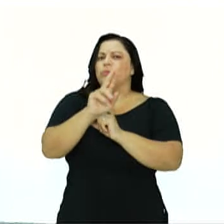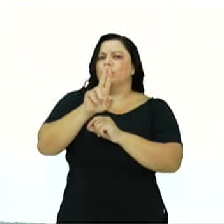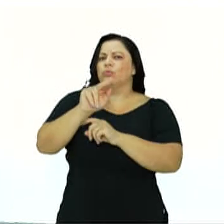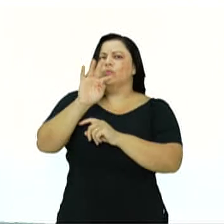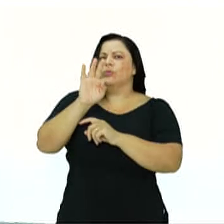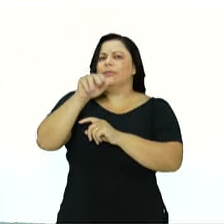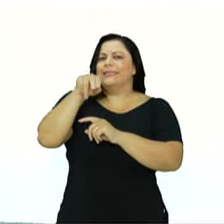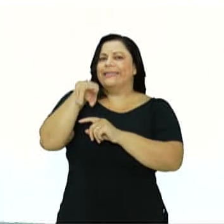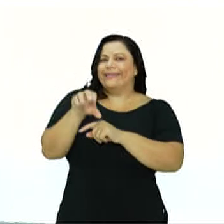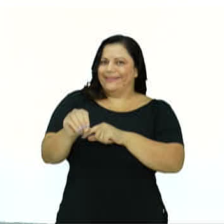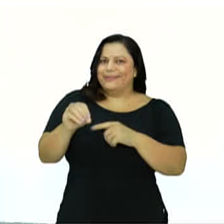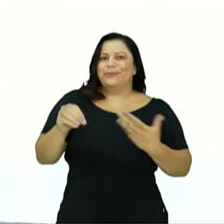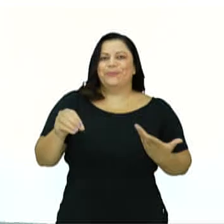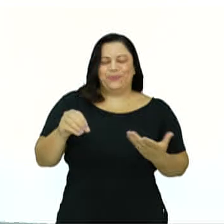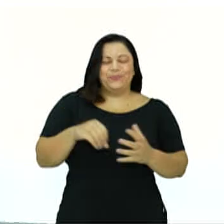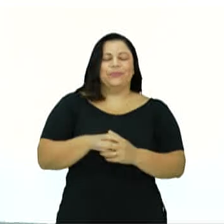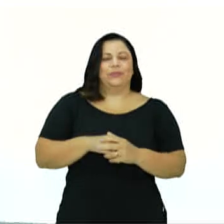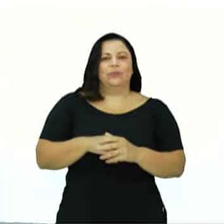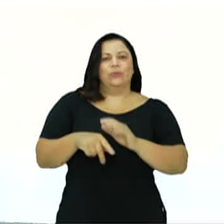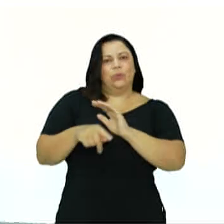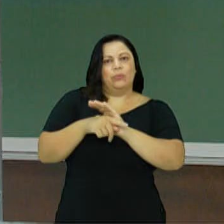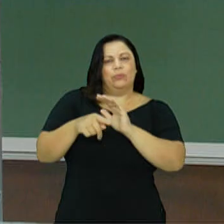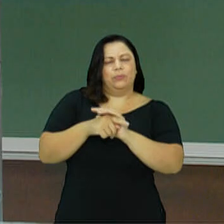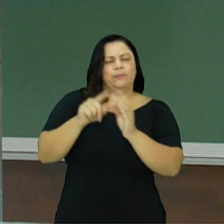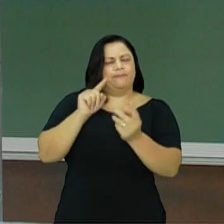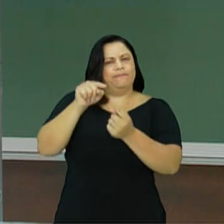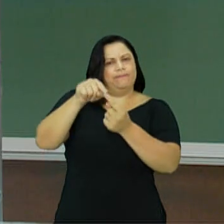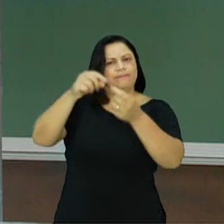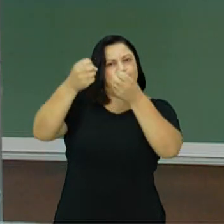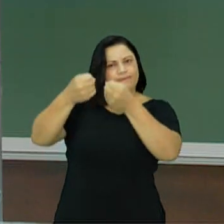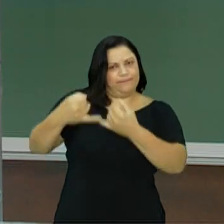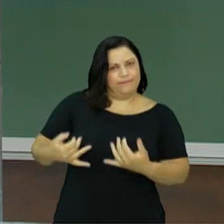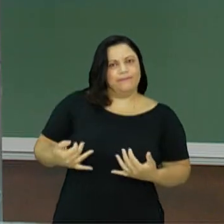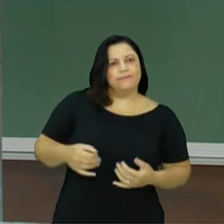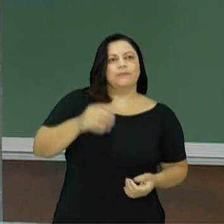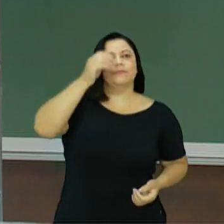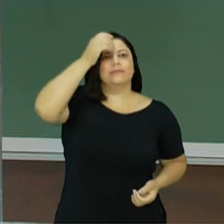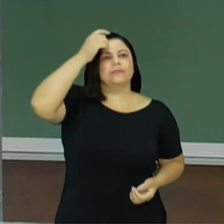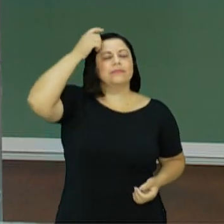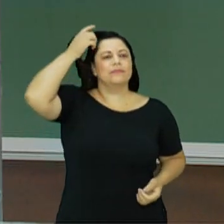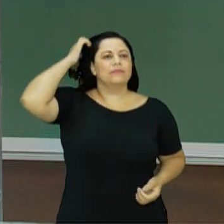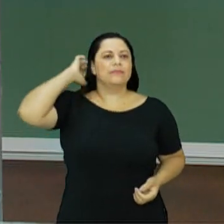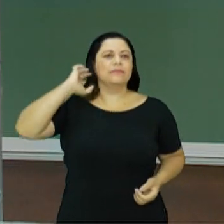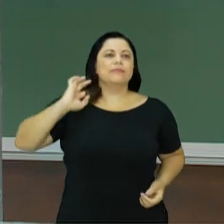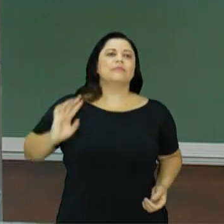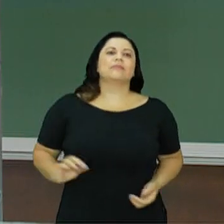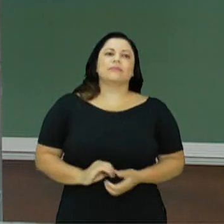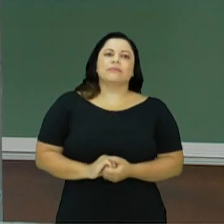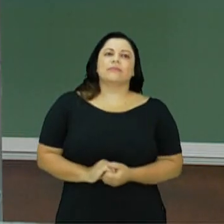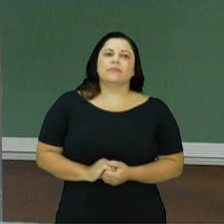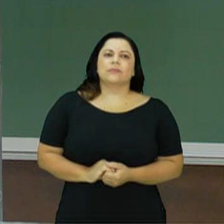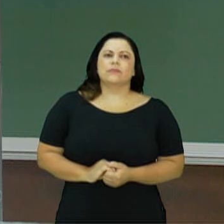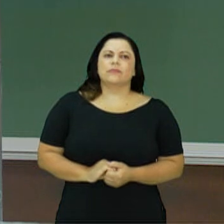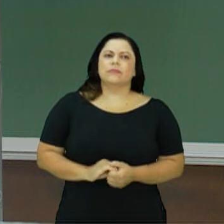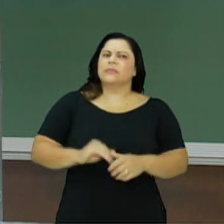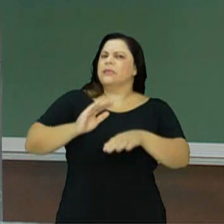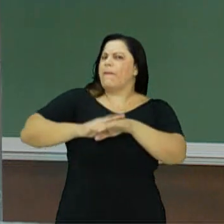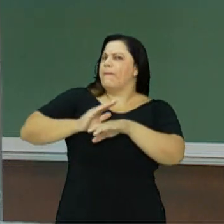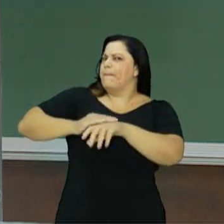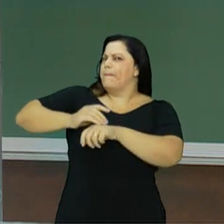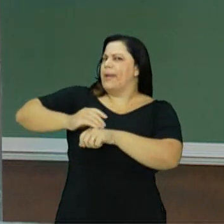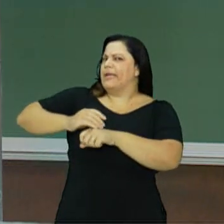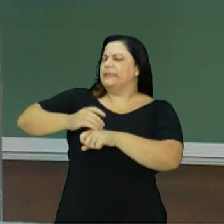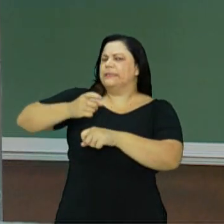tutano, Ela tem uma função bem específica, depois a gente vai comentar um pouquinho sobre ela. O tecido ósseo é bem mais rígido